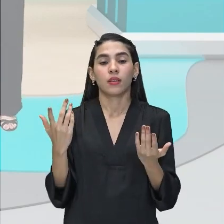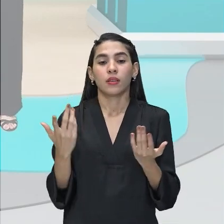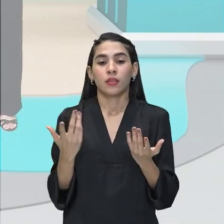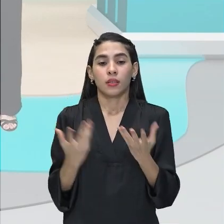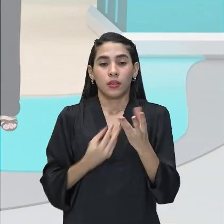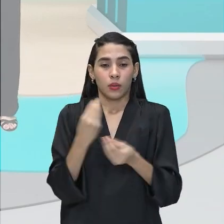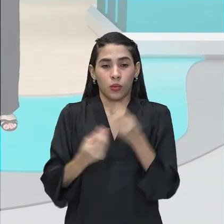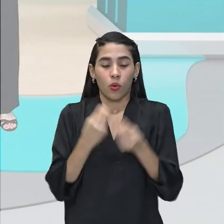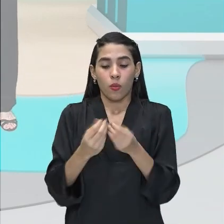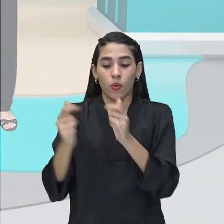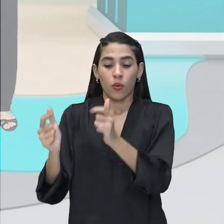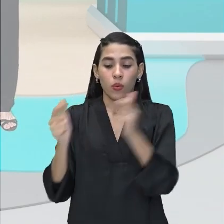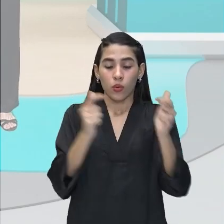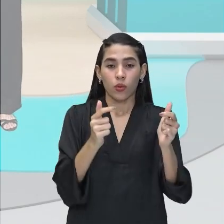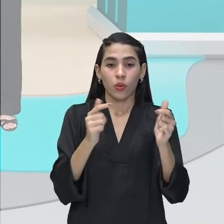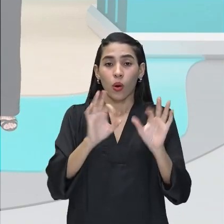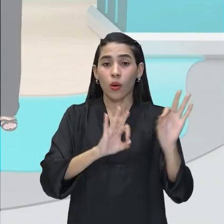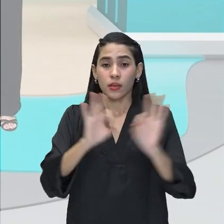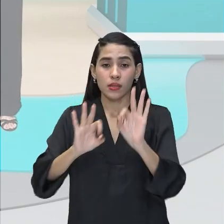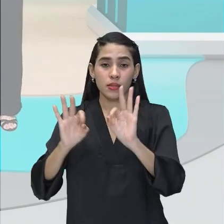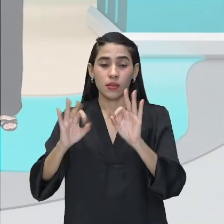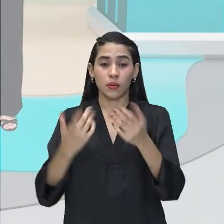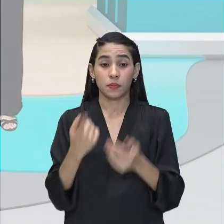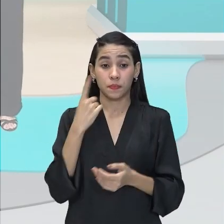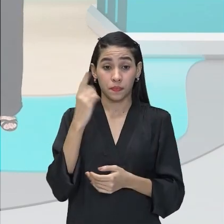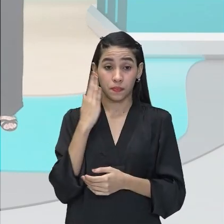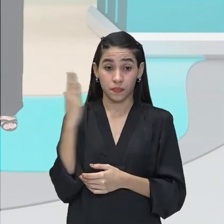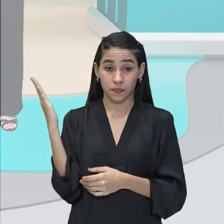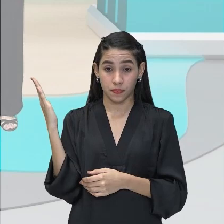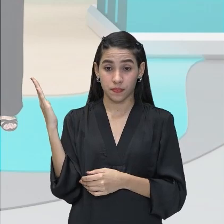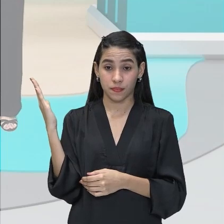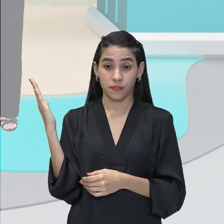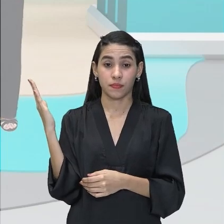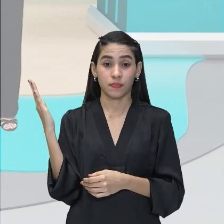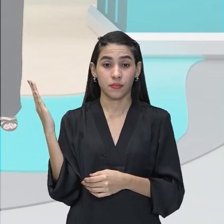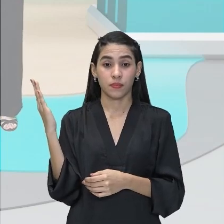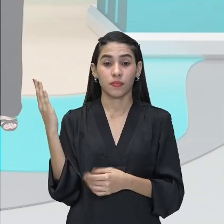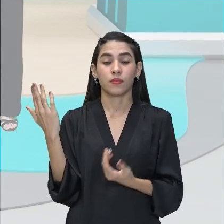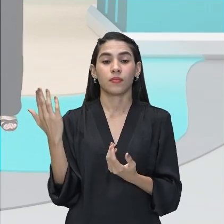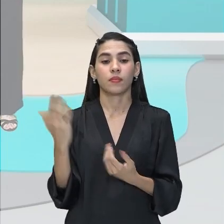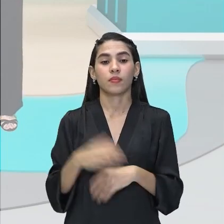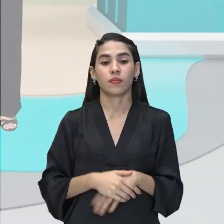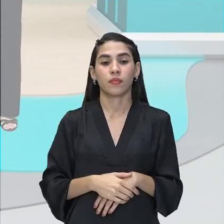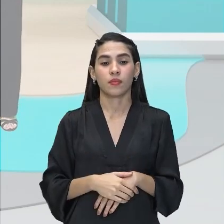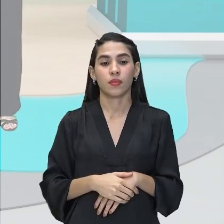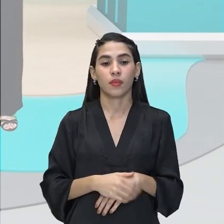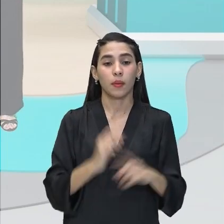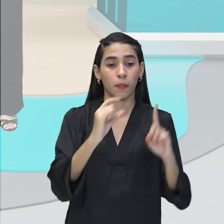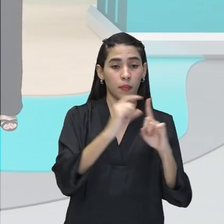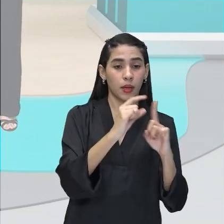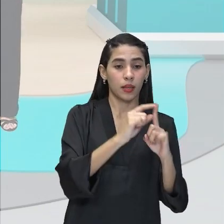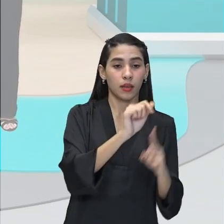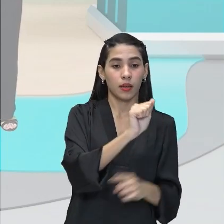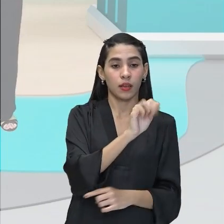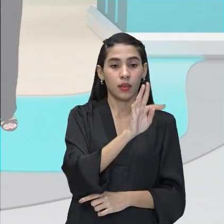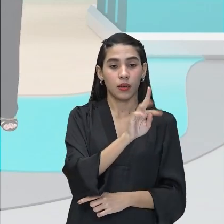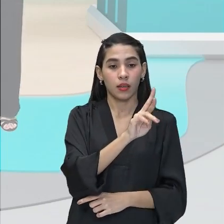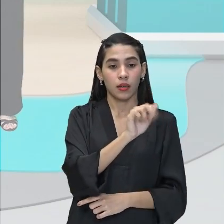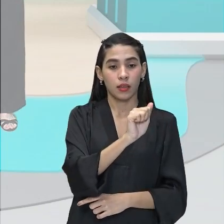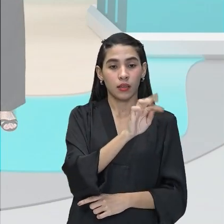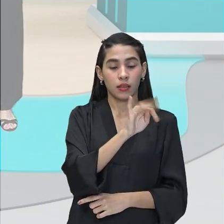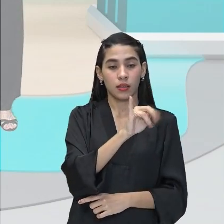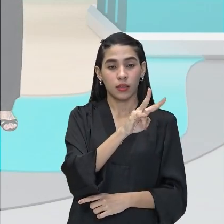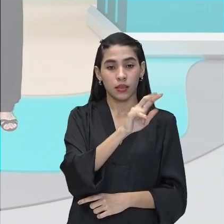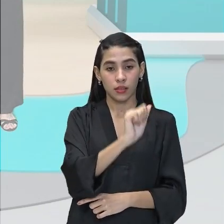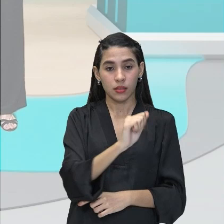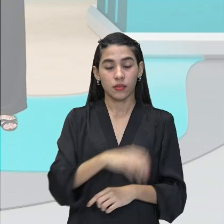né, a posição deles. Vejam só. Nós temos aí o verbo, o pronome, porque a gente está falando do pronome em relação